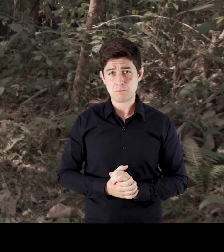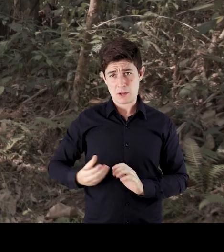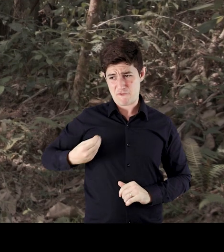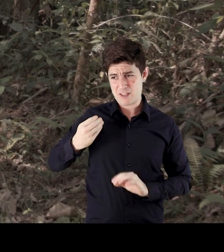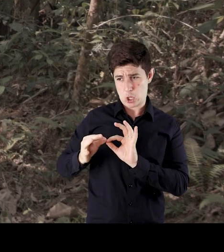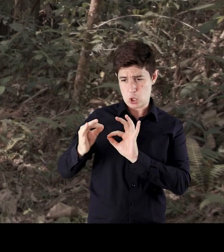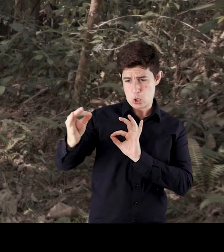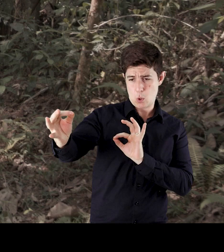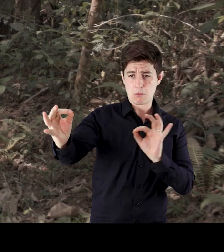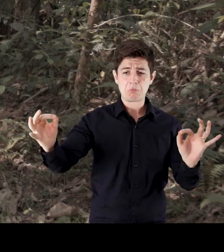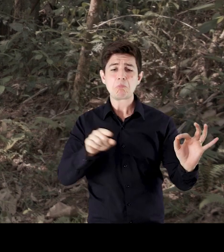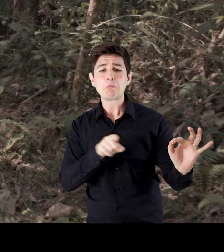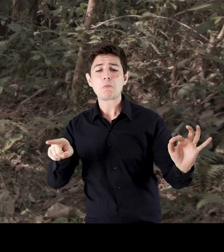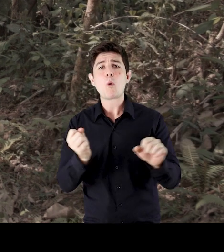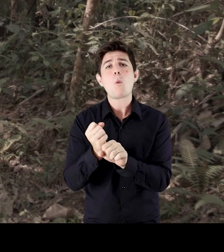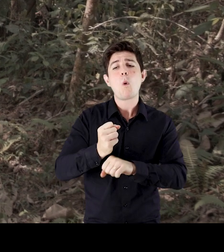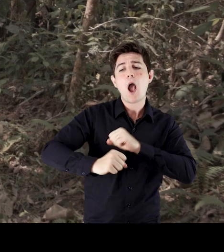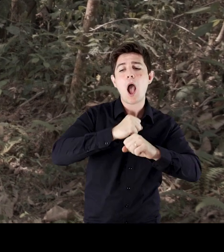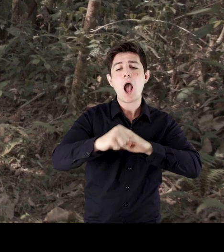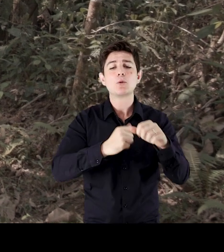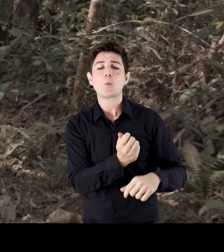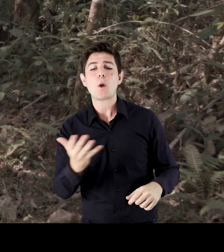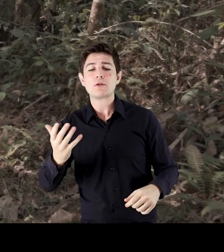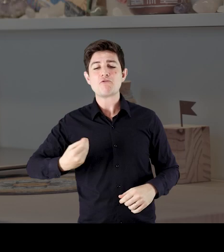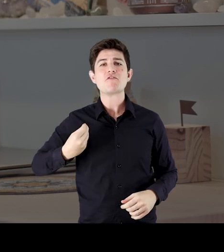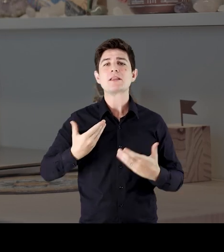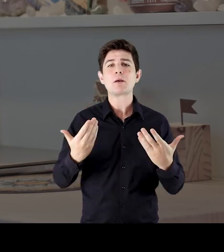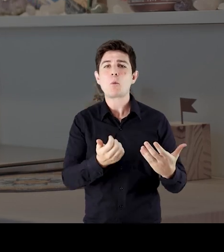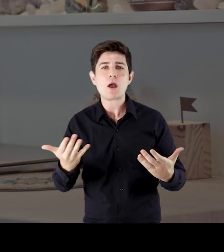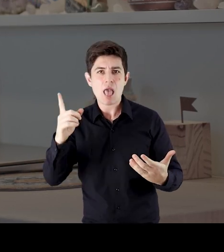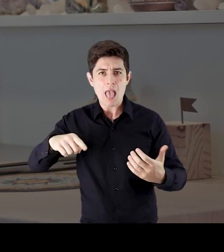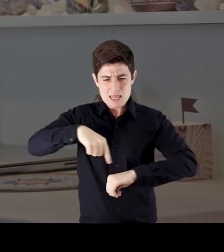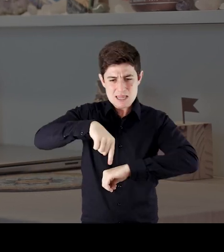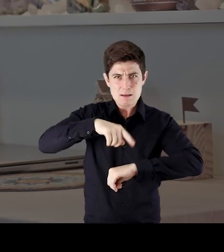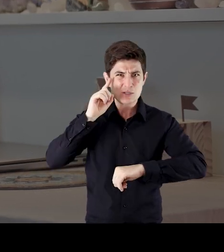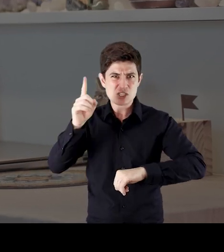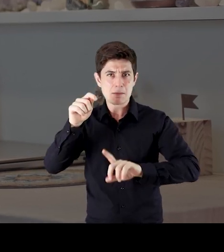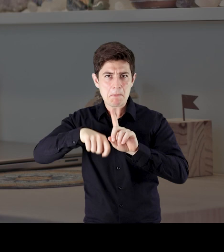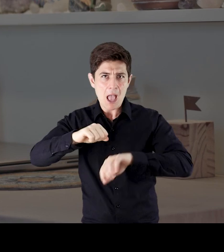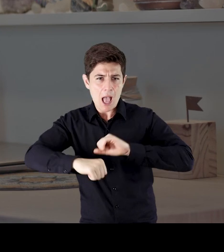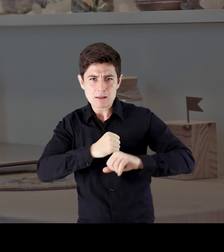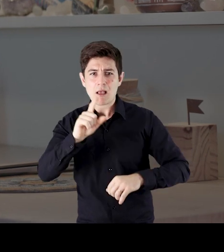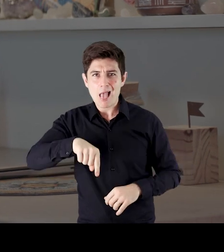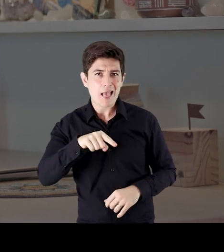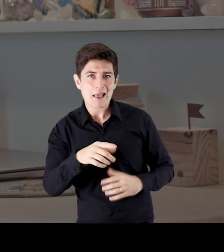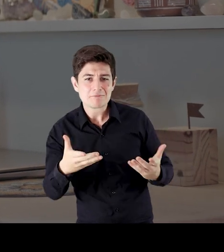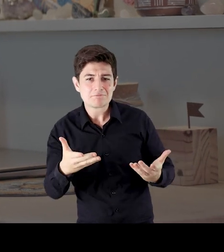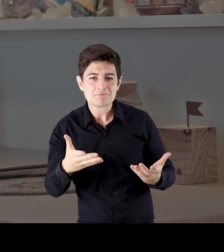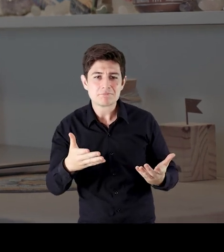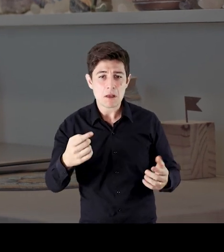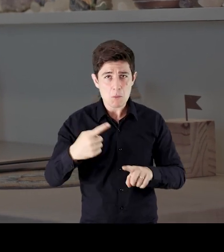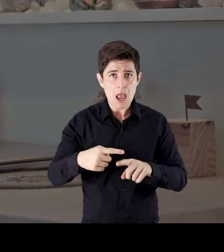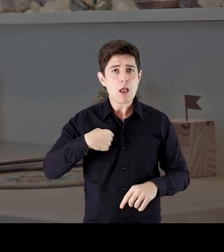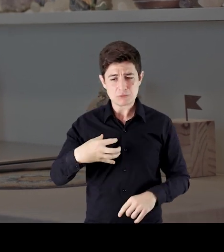particular. Quanto tempo tem uma longevidade? Quanto tempo tem uma vida inteira? Será que tem a ver com o tempo